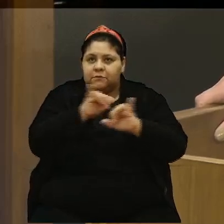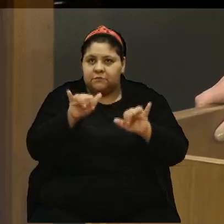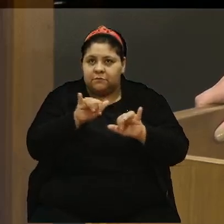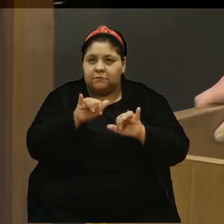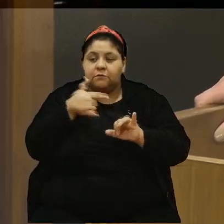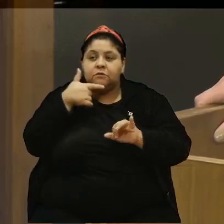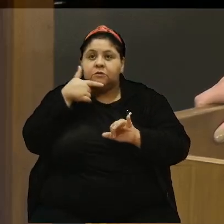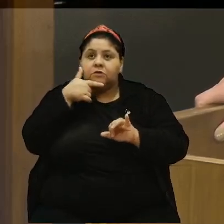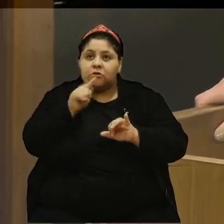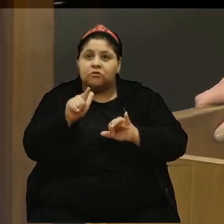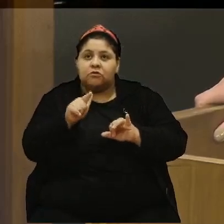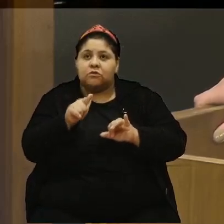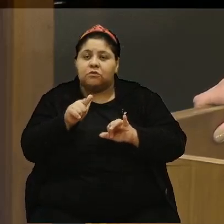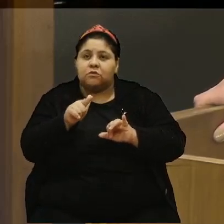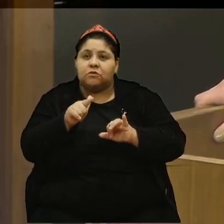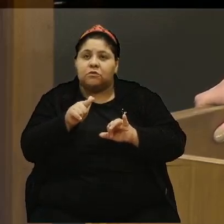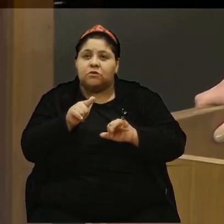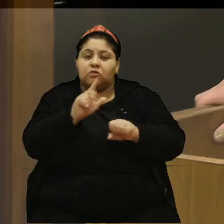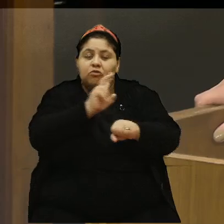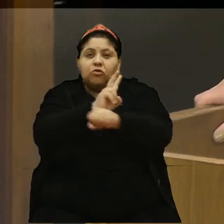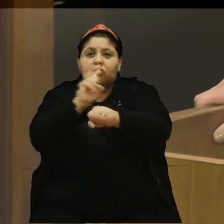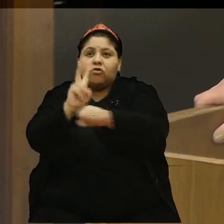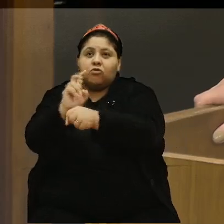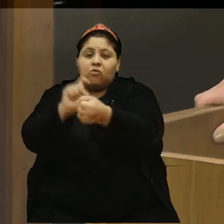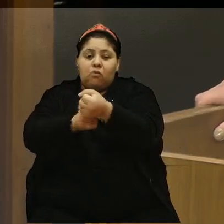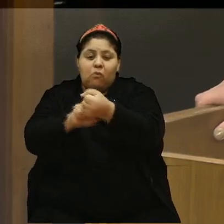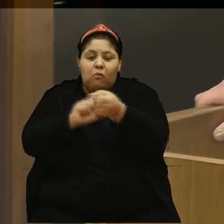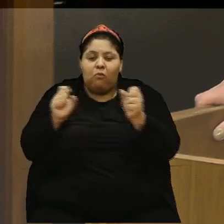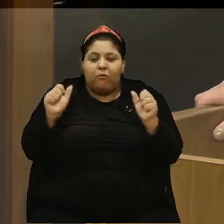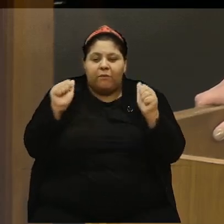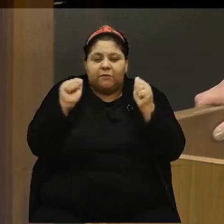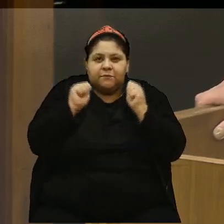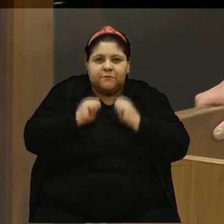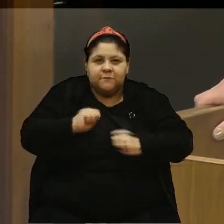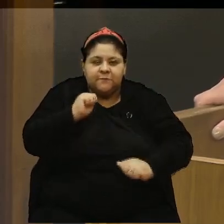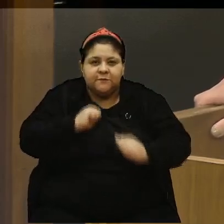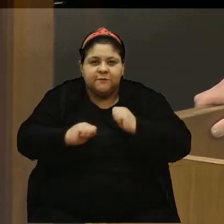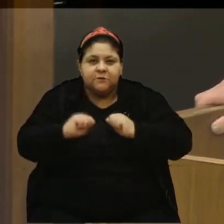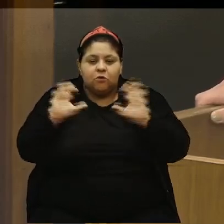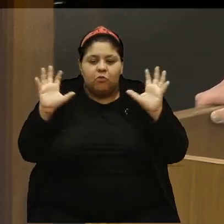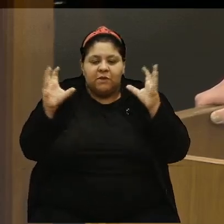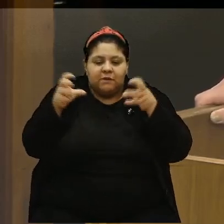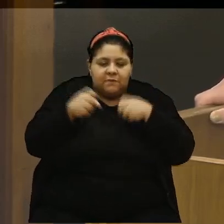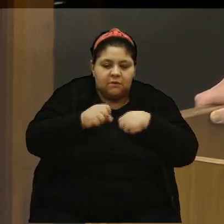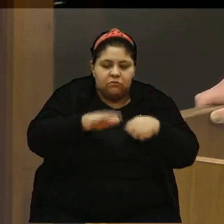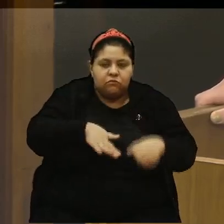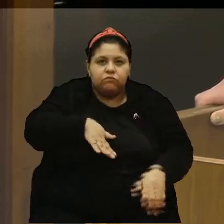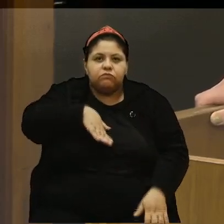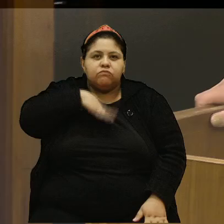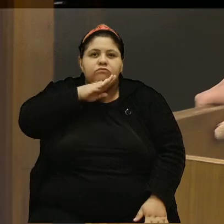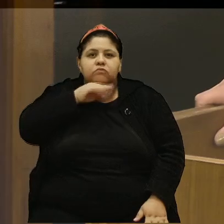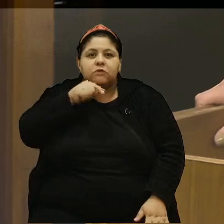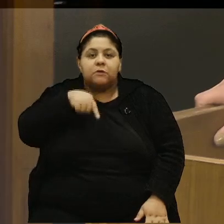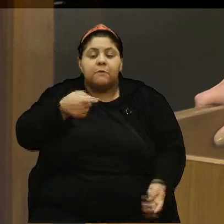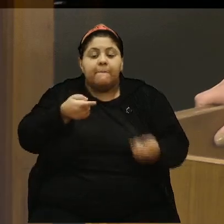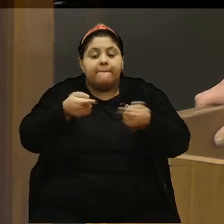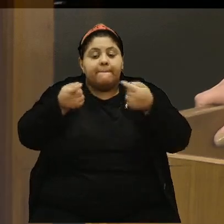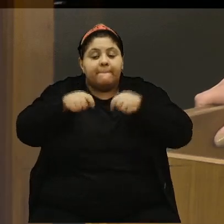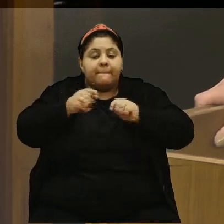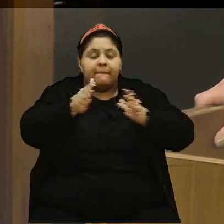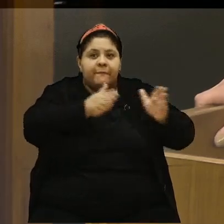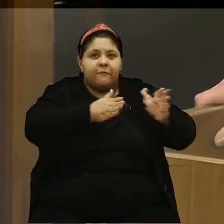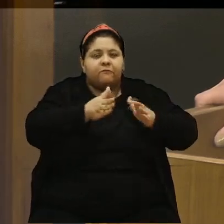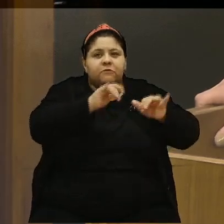consegue tratar uma ansiedade, uma depressão, um burnout. Mas a gente precisa que esse acesso, tanto